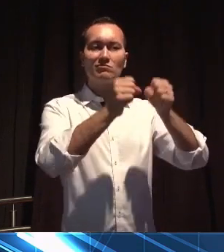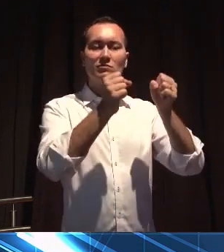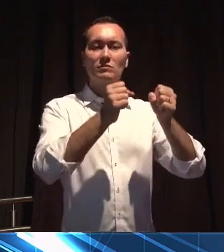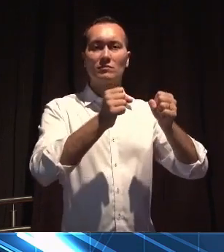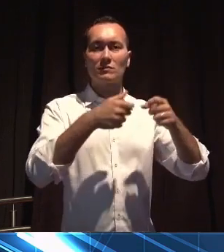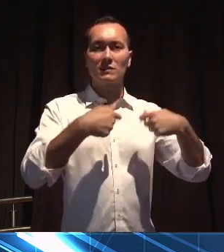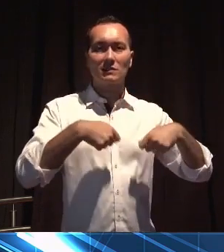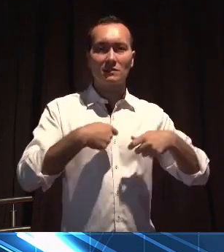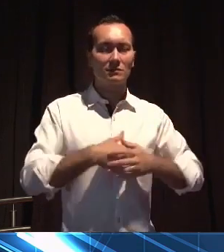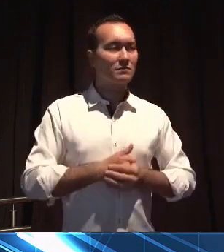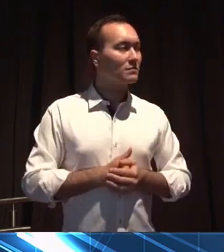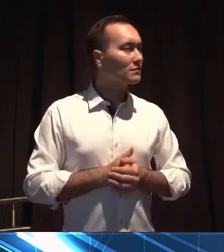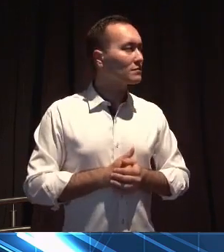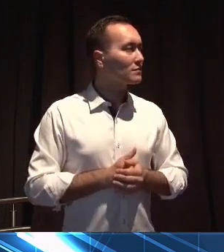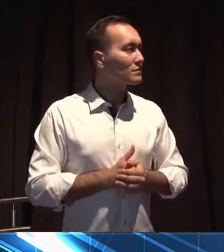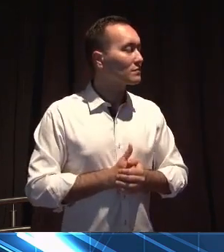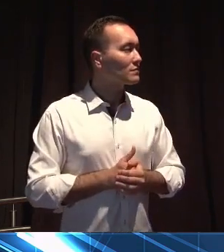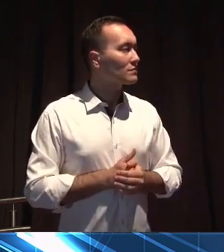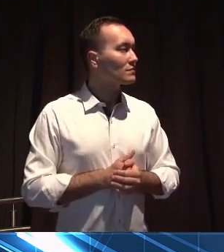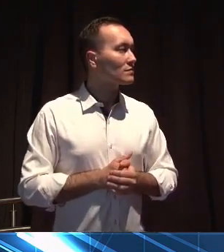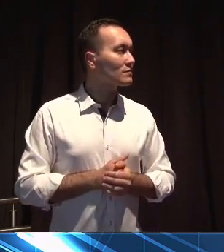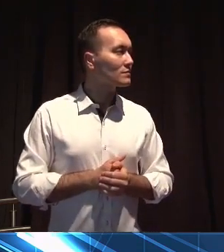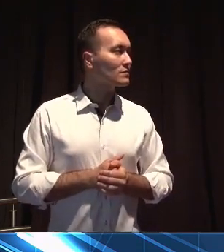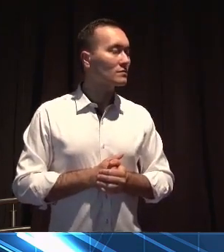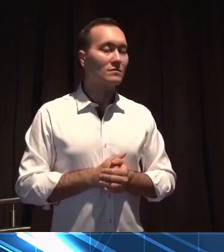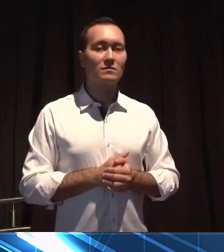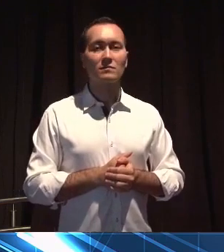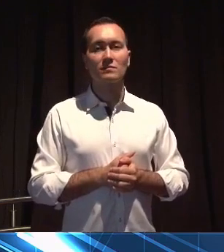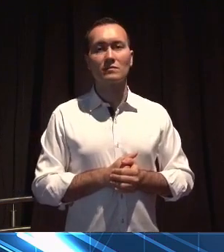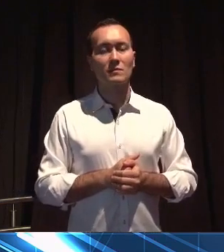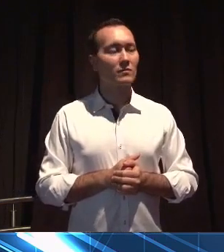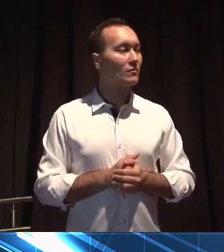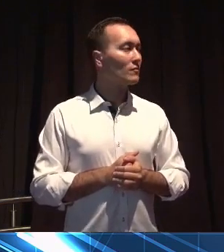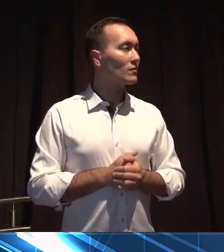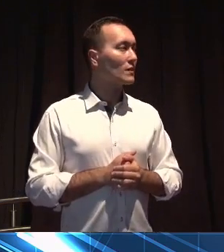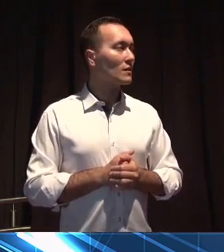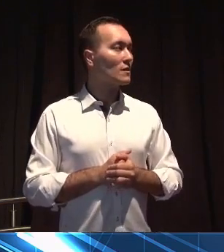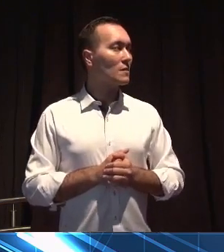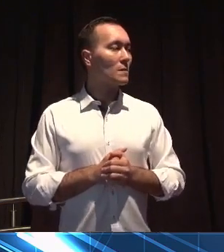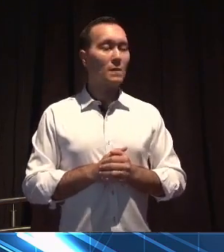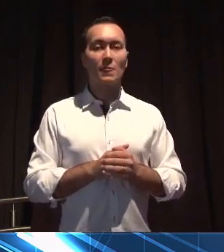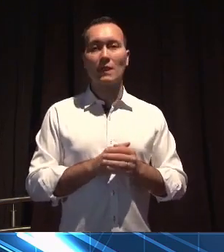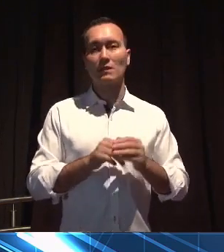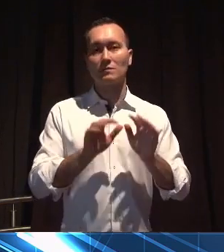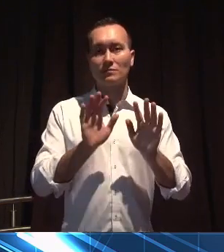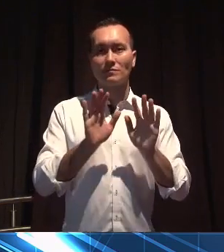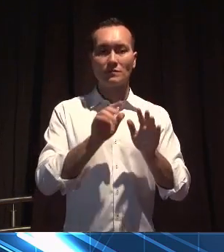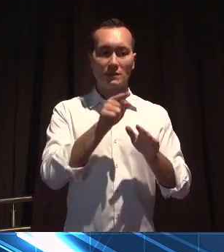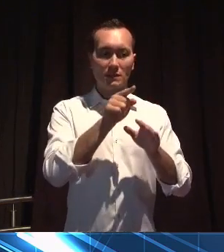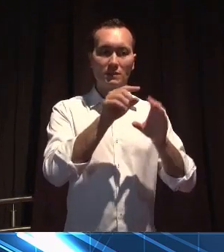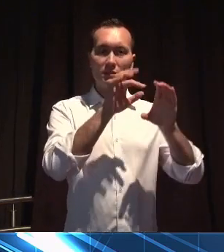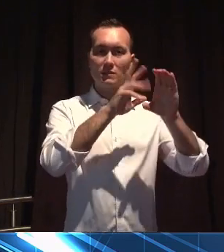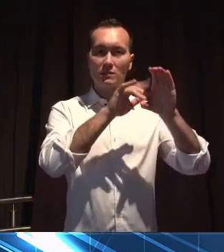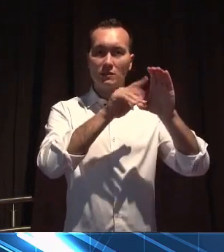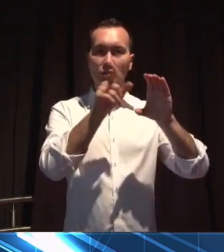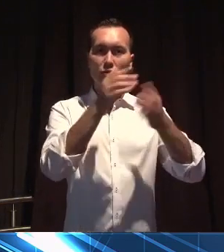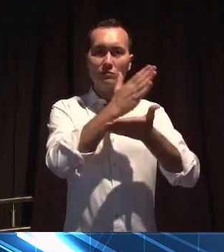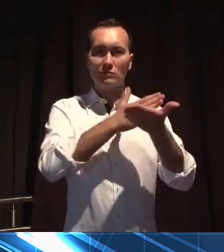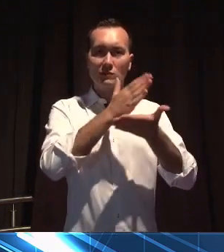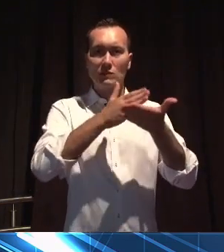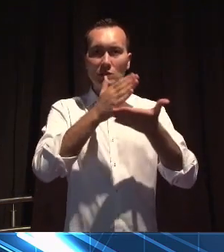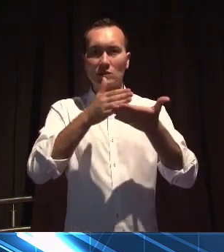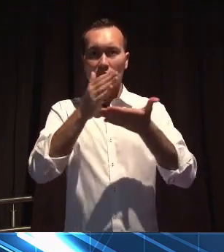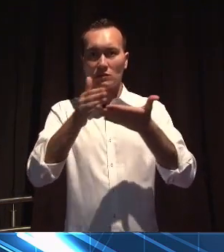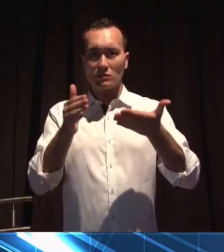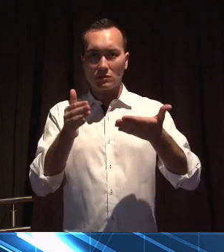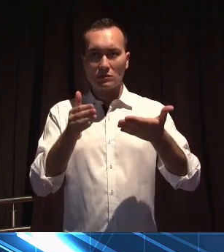Então tem um código que faz muita coisa você não pode decompor ele em várias classes e tal você pode usar essa ideia de